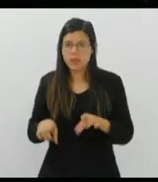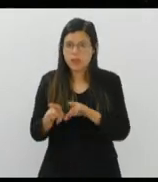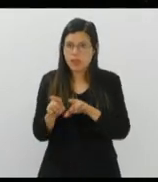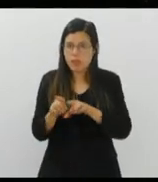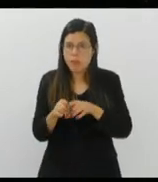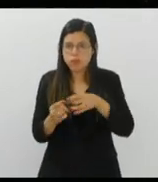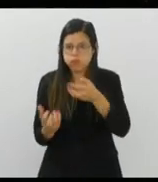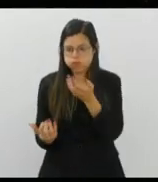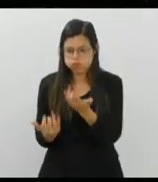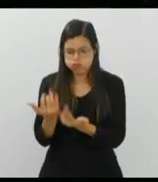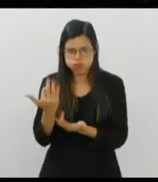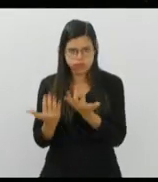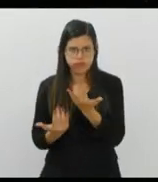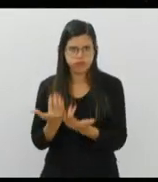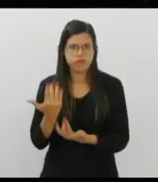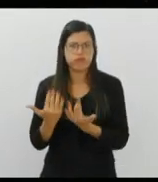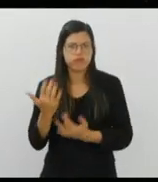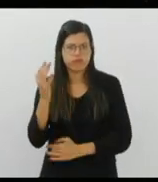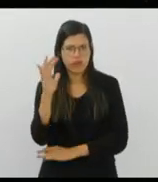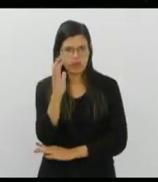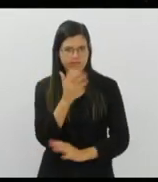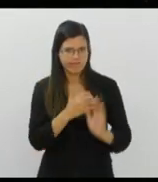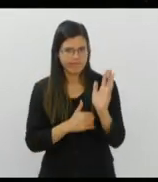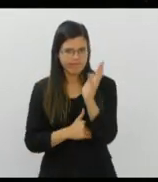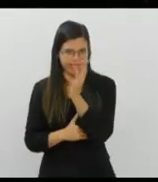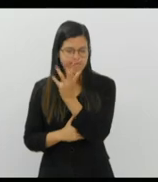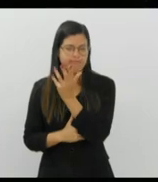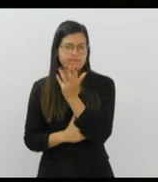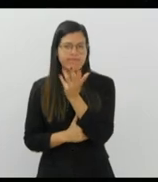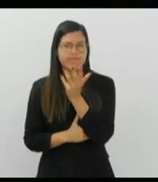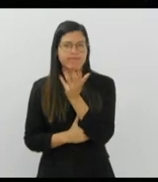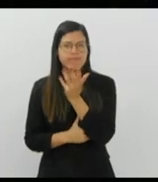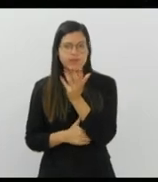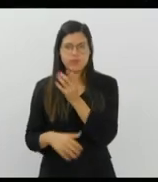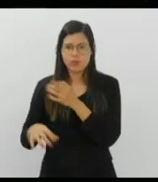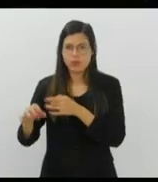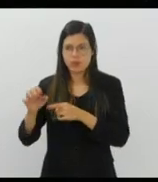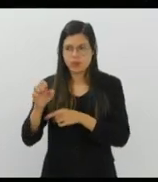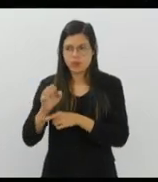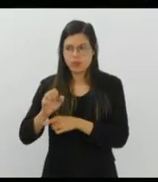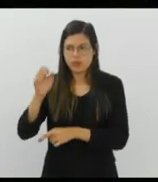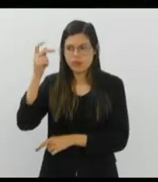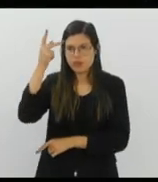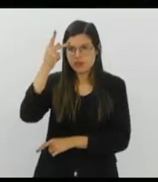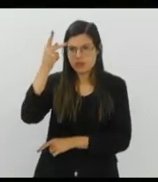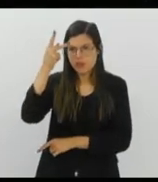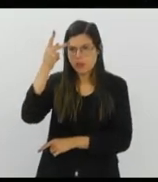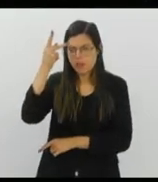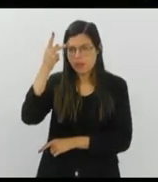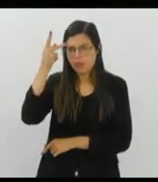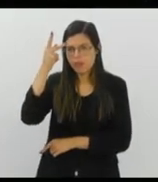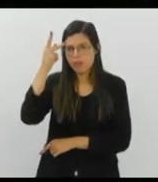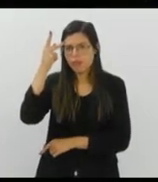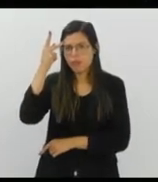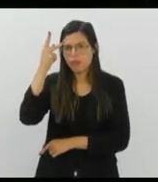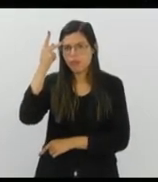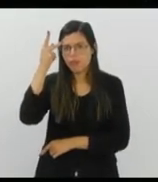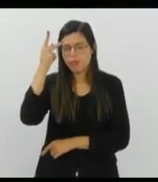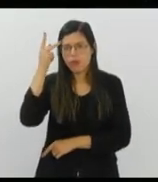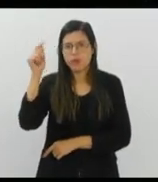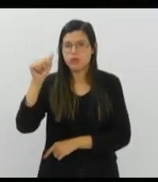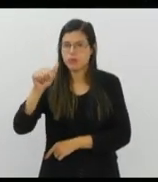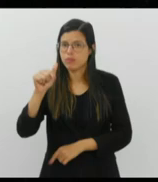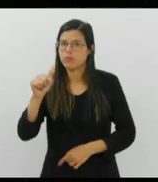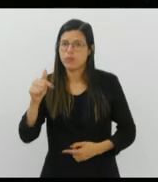queimadas sucessivas. O estado de São Paulo viveu e ainda